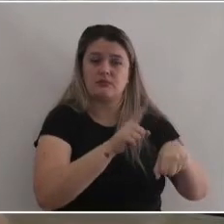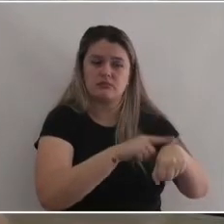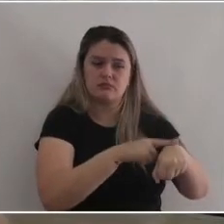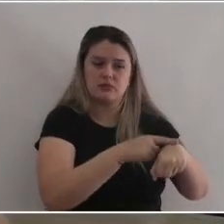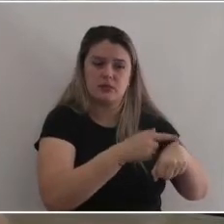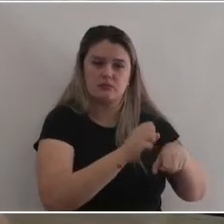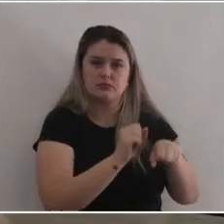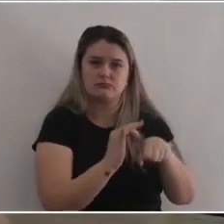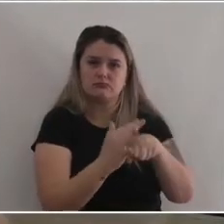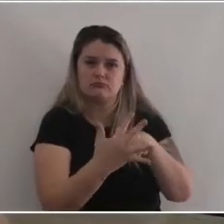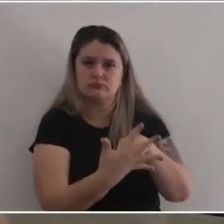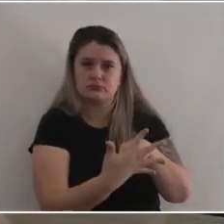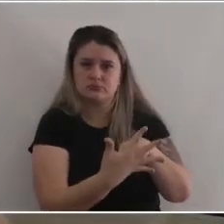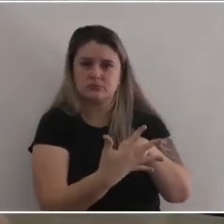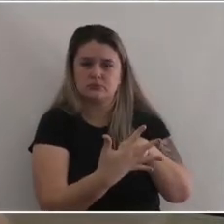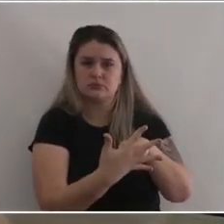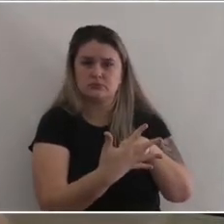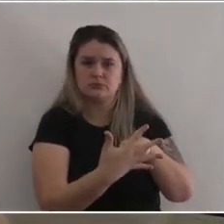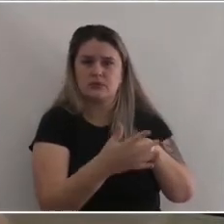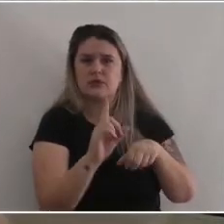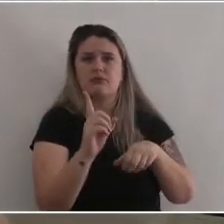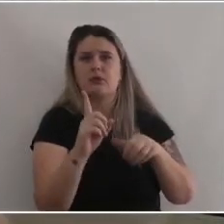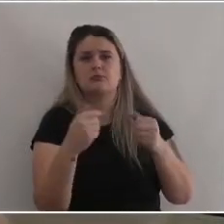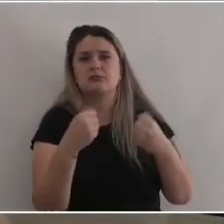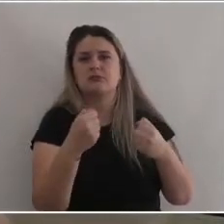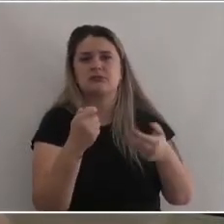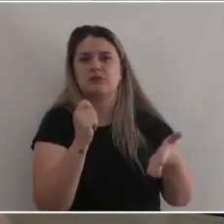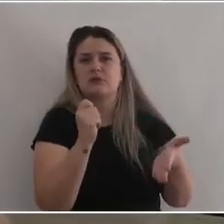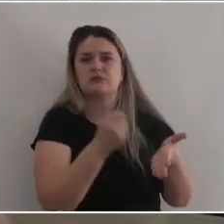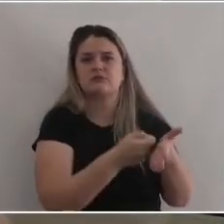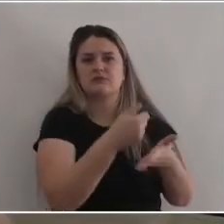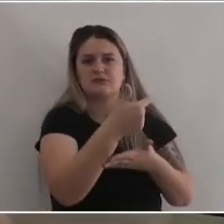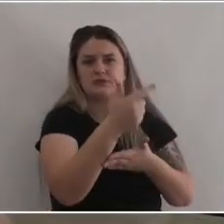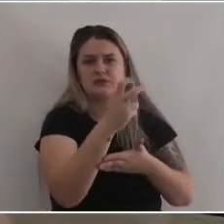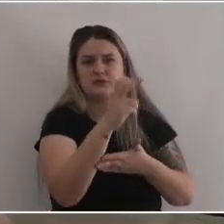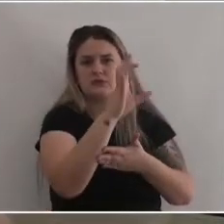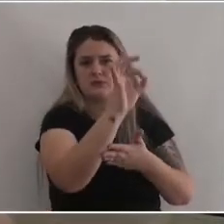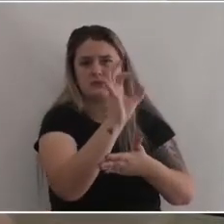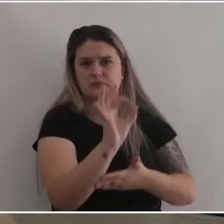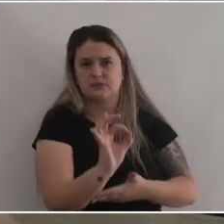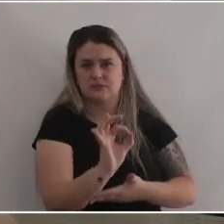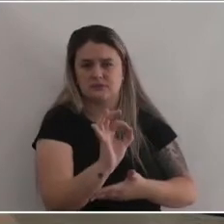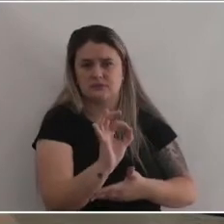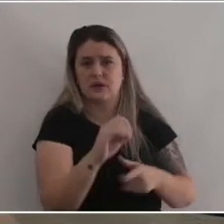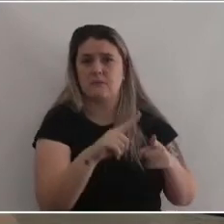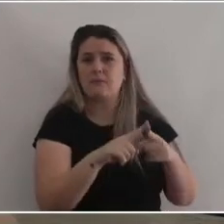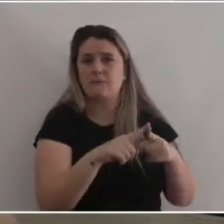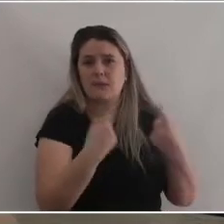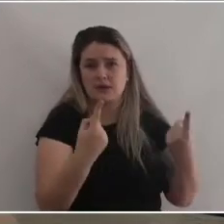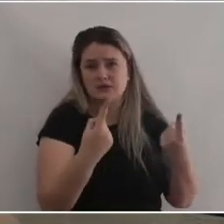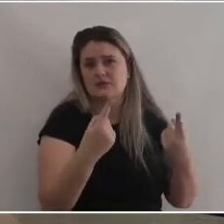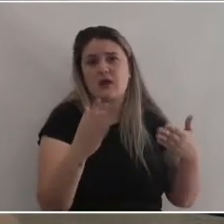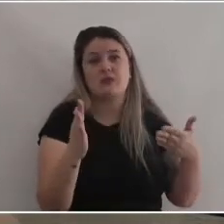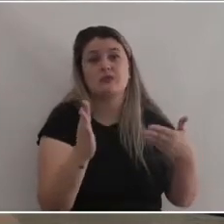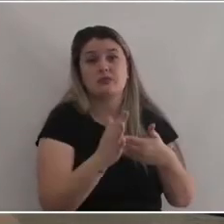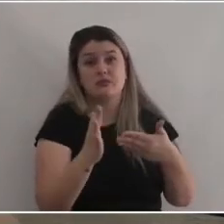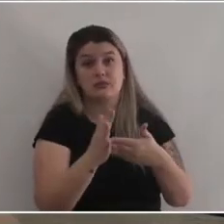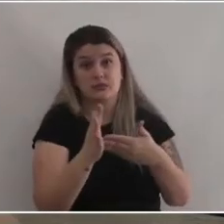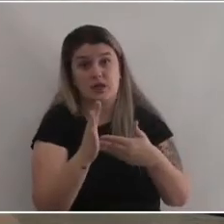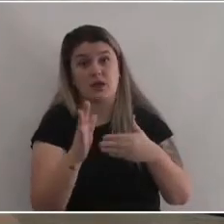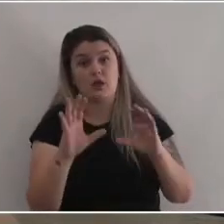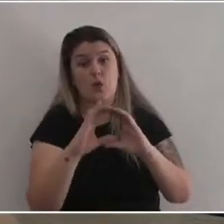pandemia, não necessite do cumprimento dos 25%, mas, a princípio, até que haja